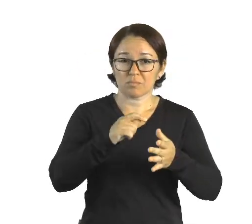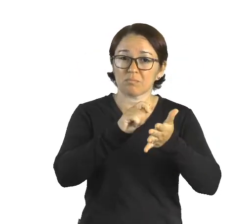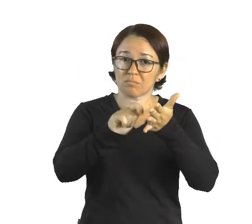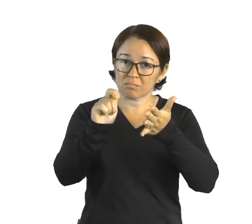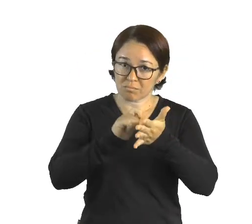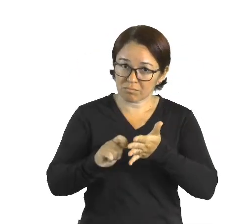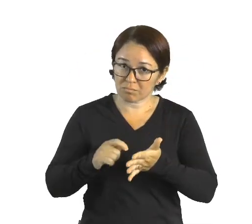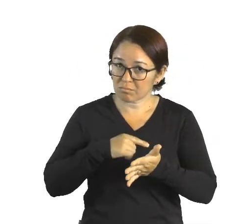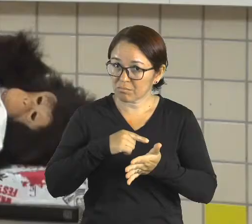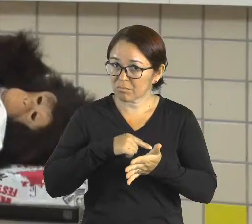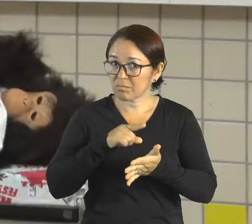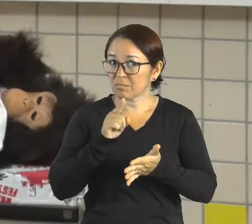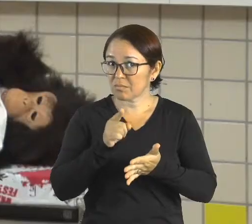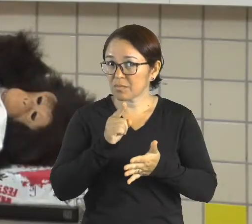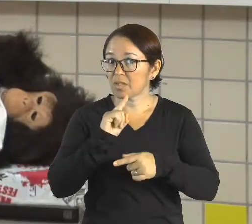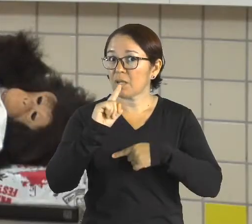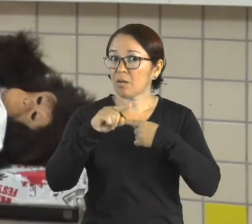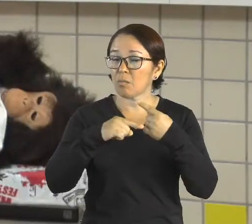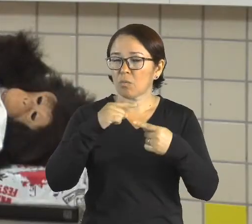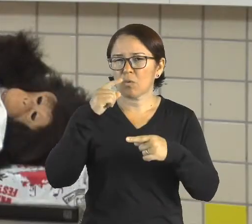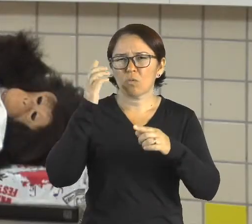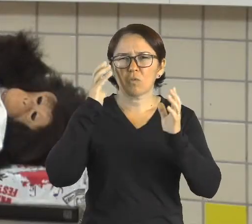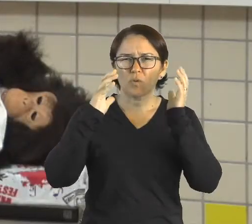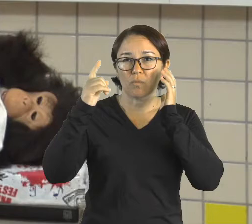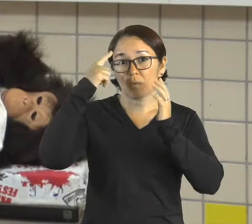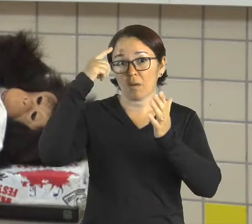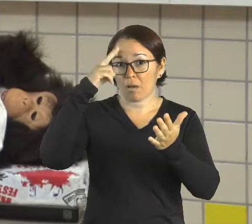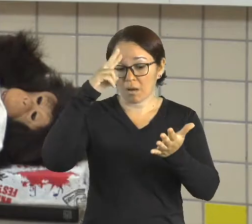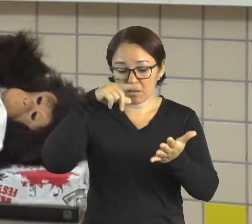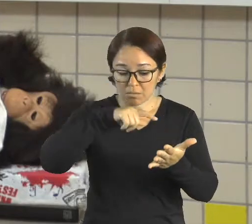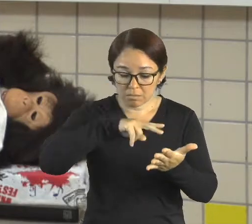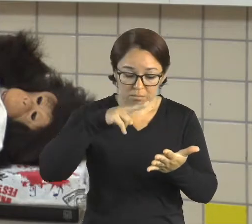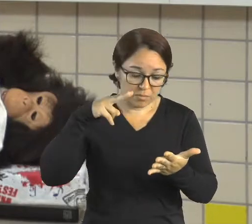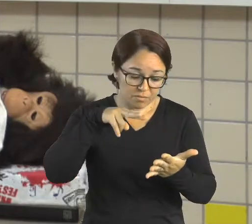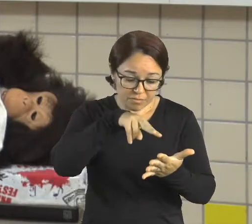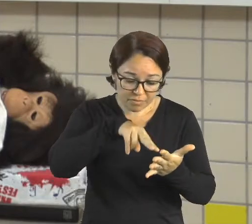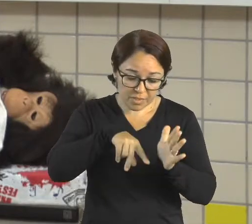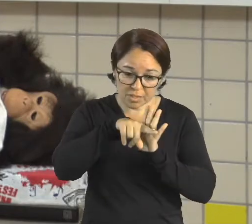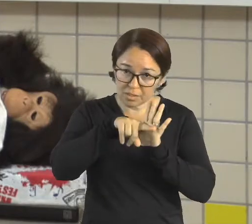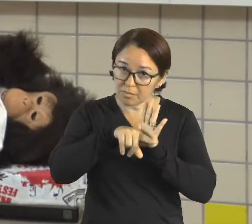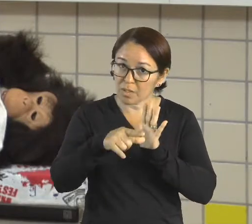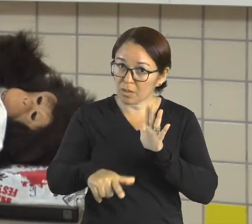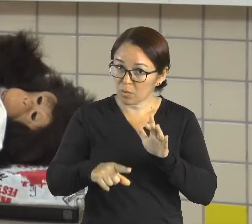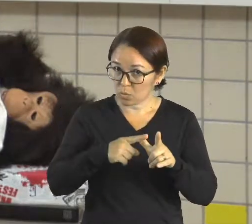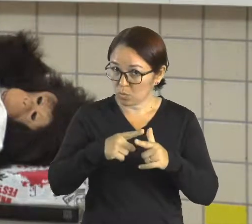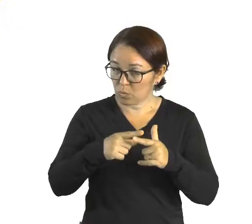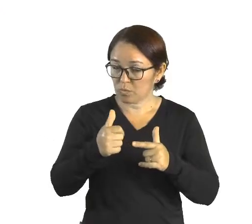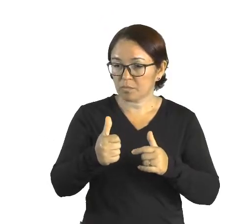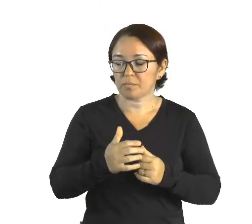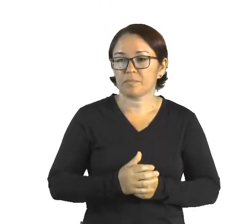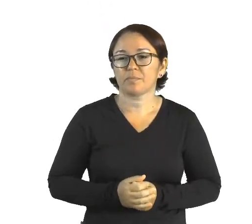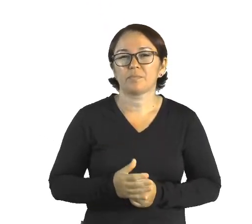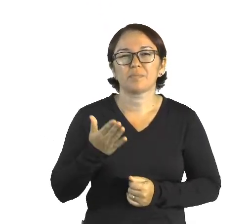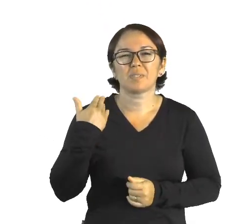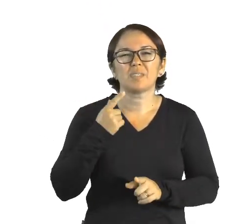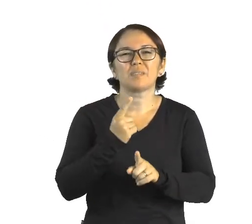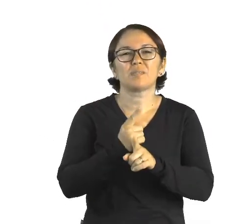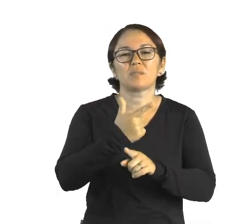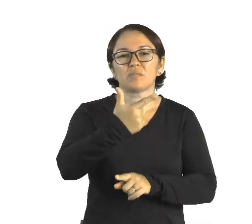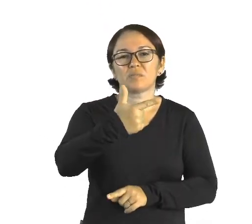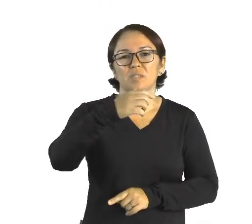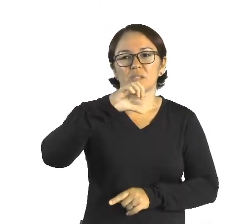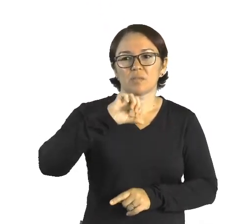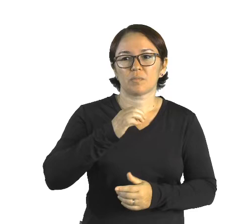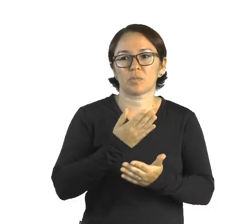para depois ter onde pesquisar, certo? Na nossa 29ª aula, nós trabalhamos o